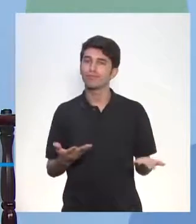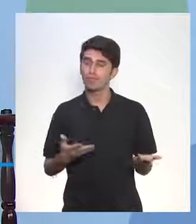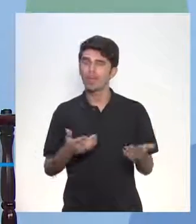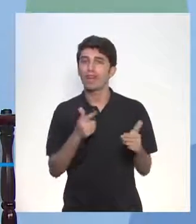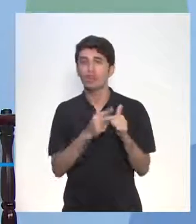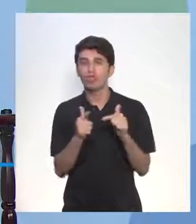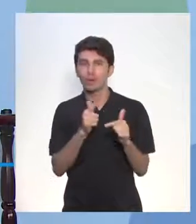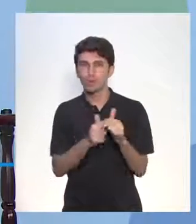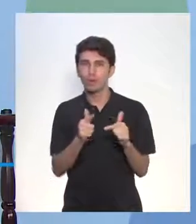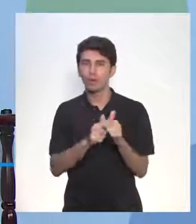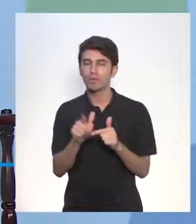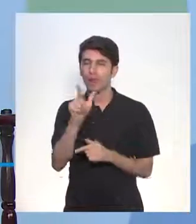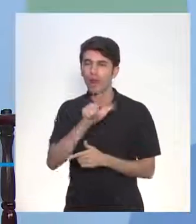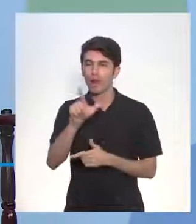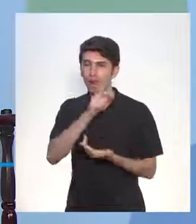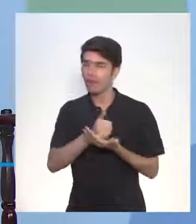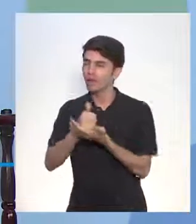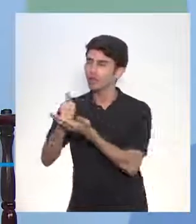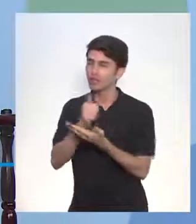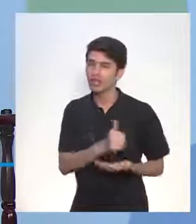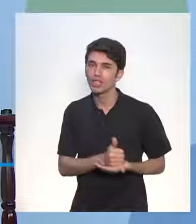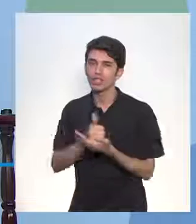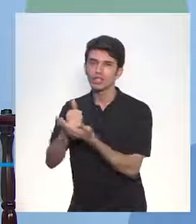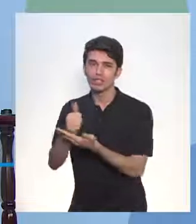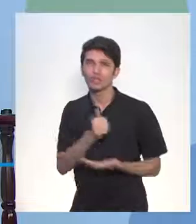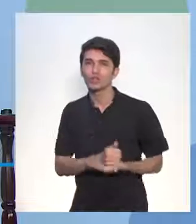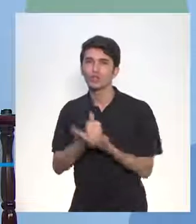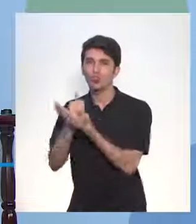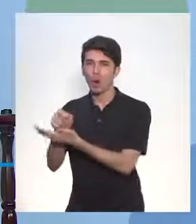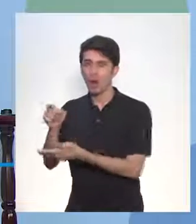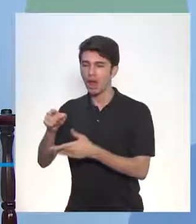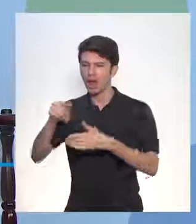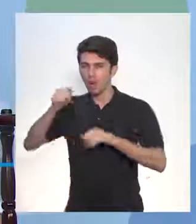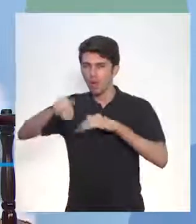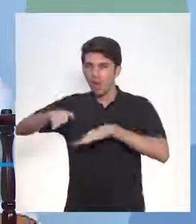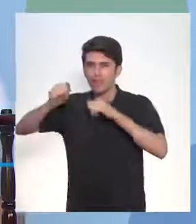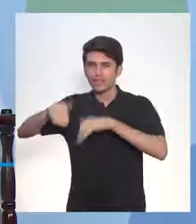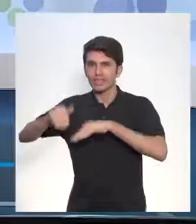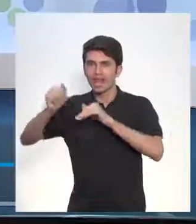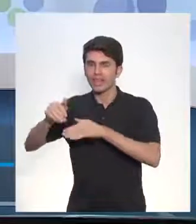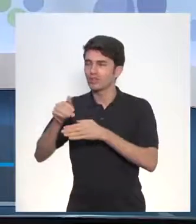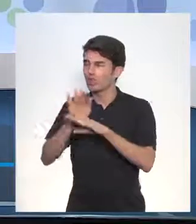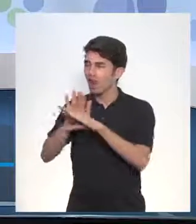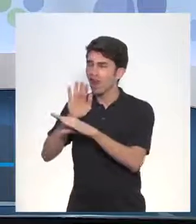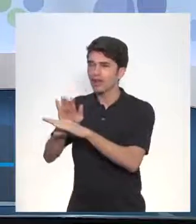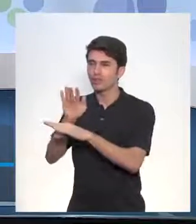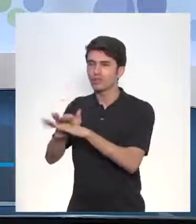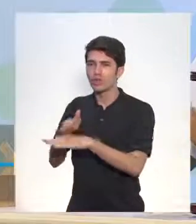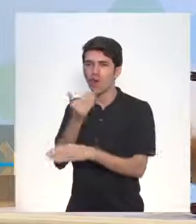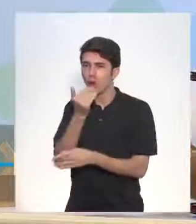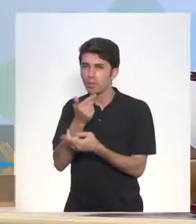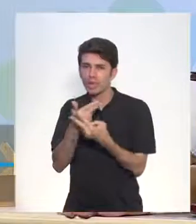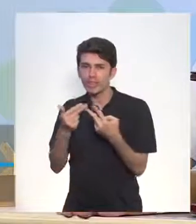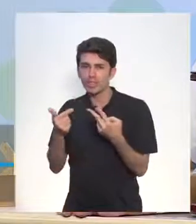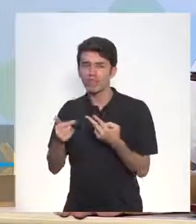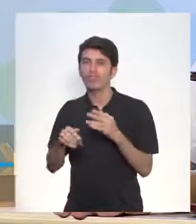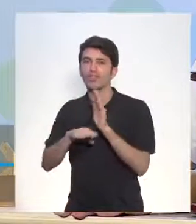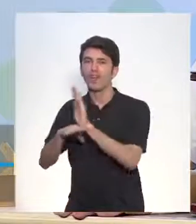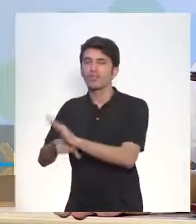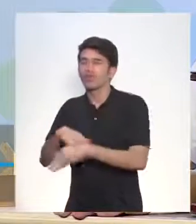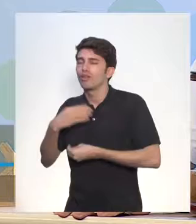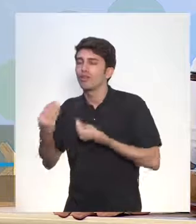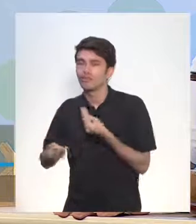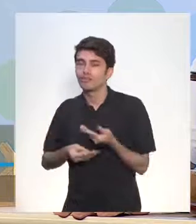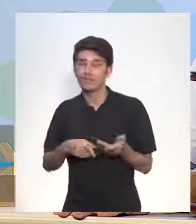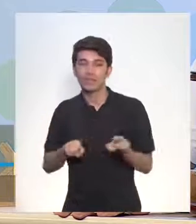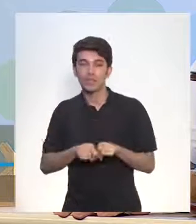problema logístico para abastecer um exército desse tamanho. E aí, assim, professores, eu quero agradecer aqui o professor Alexandre, que ele falou